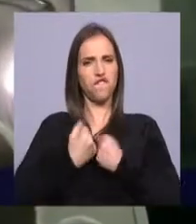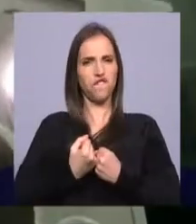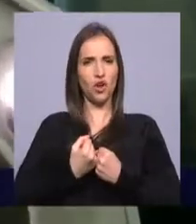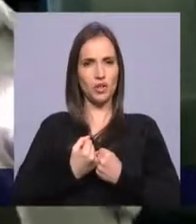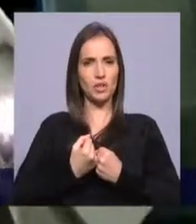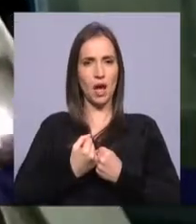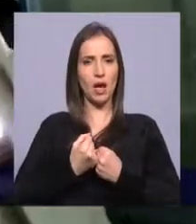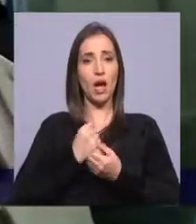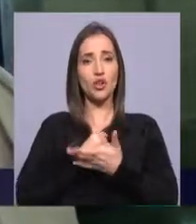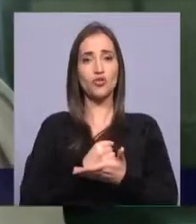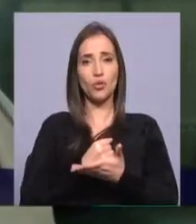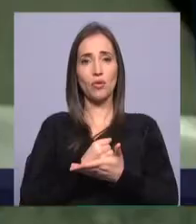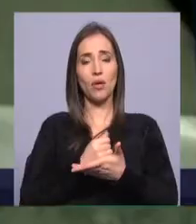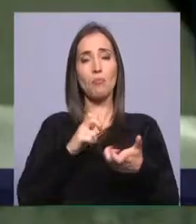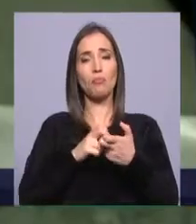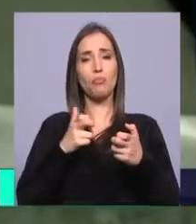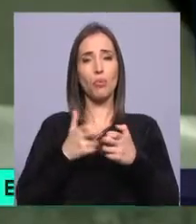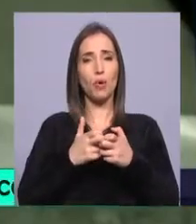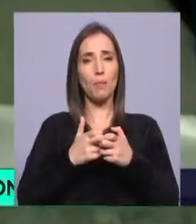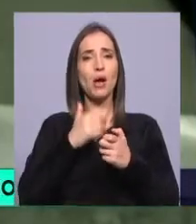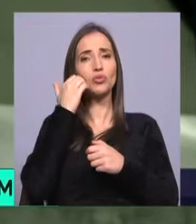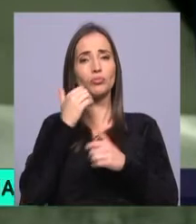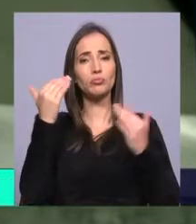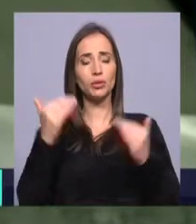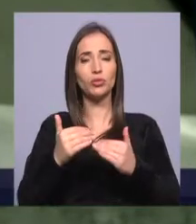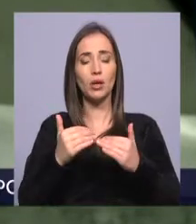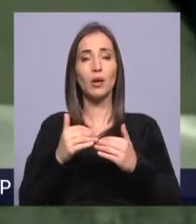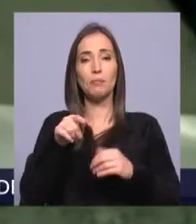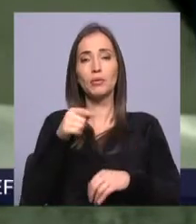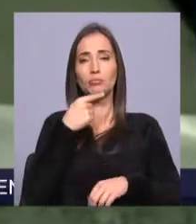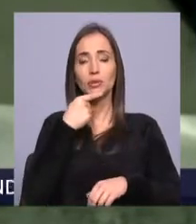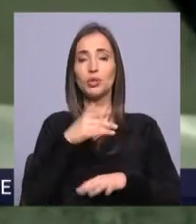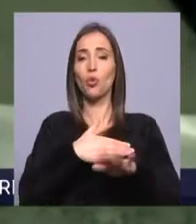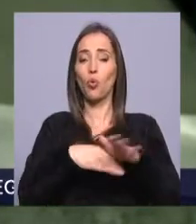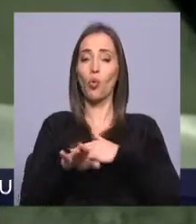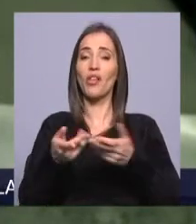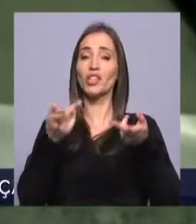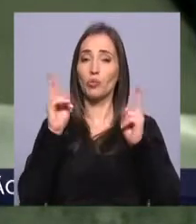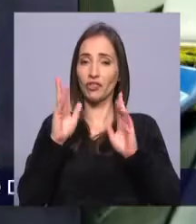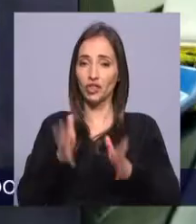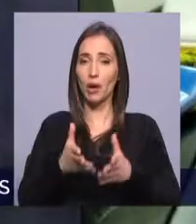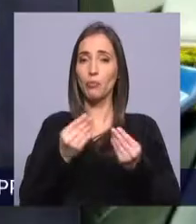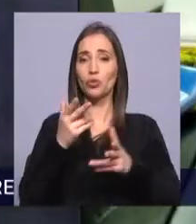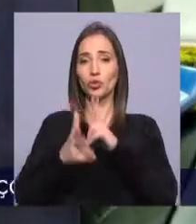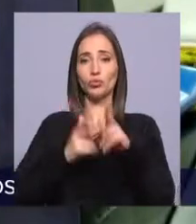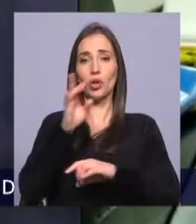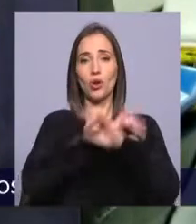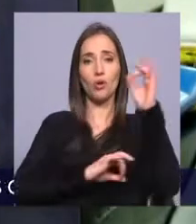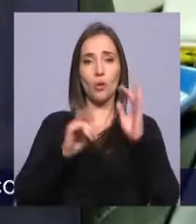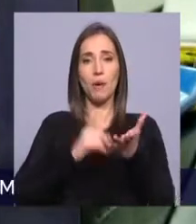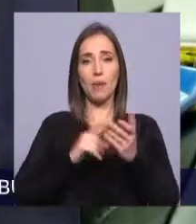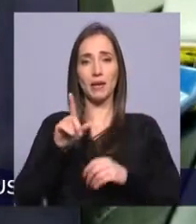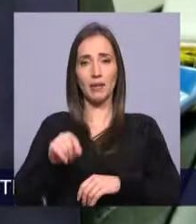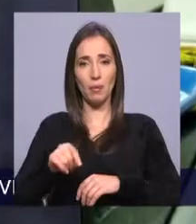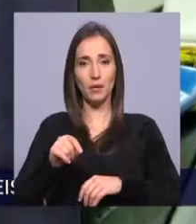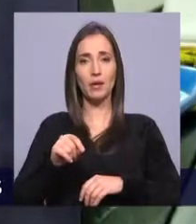ajuda a resolver estes problemas. Para teres uma pequena ideia, Daniel, esta luva já está disponível em várias indústrias na Europa e nos Estados Unidos e